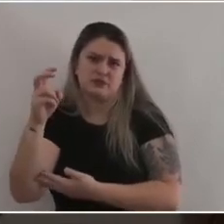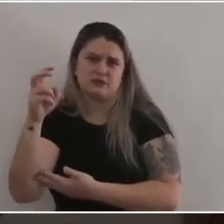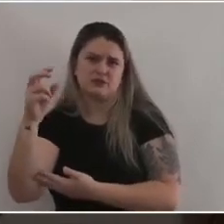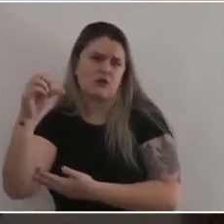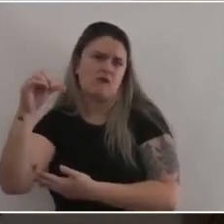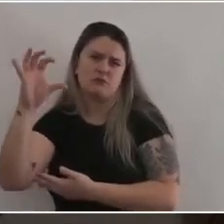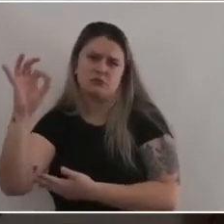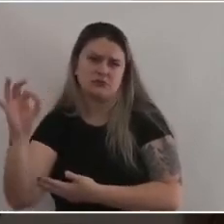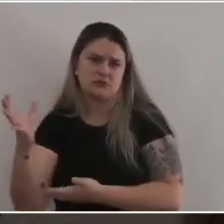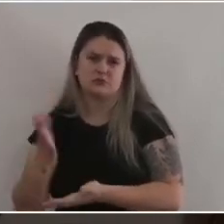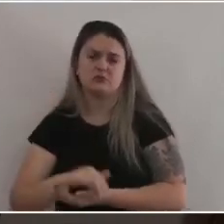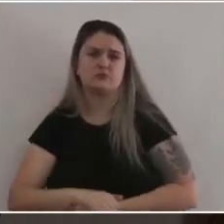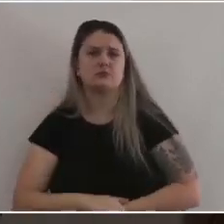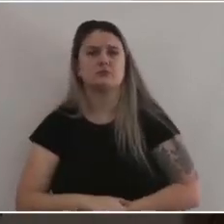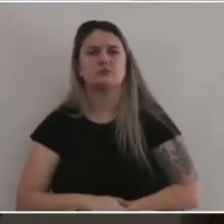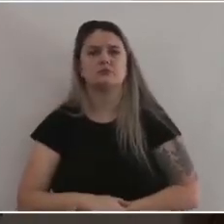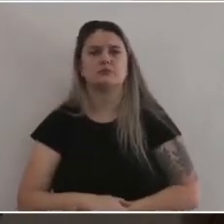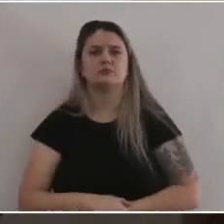21,79%.